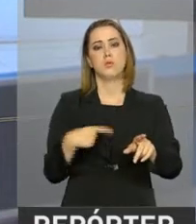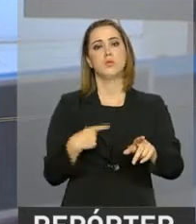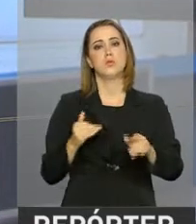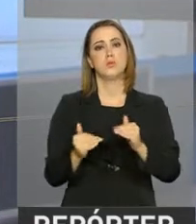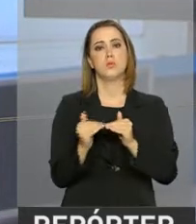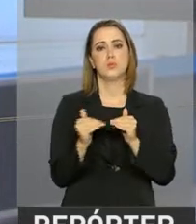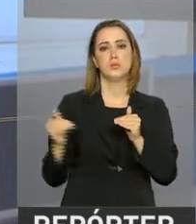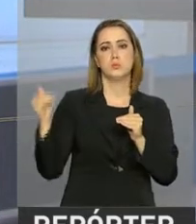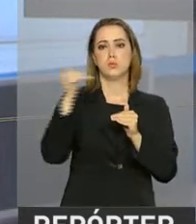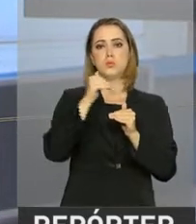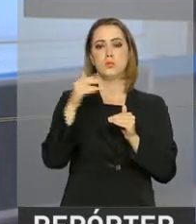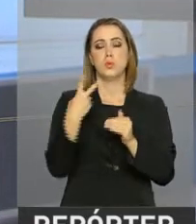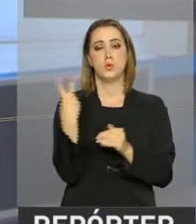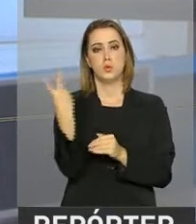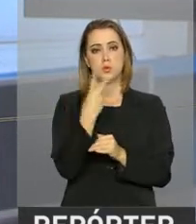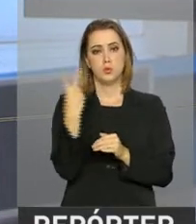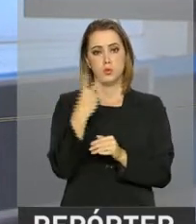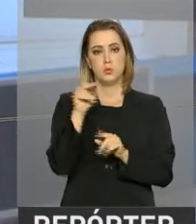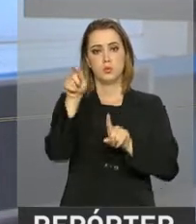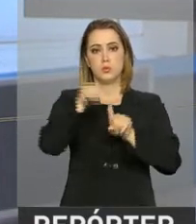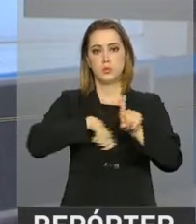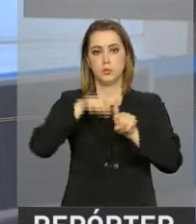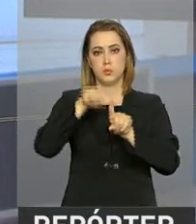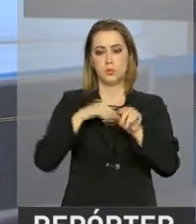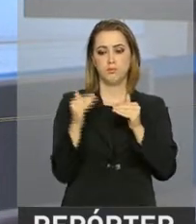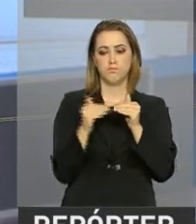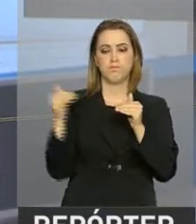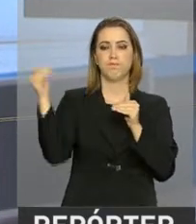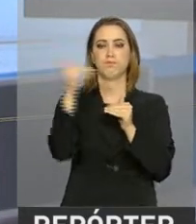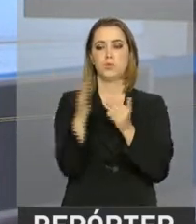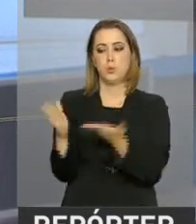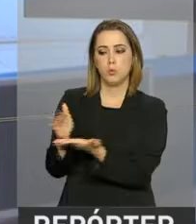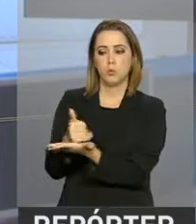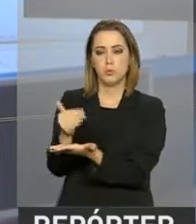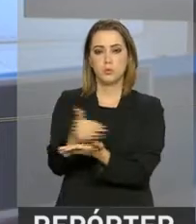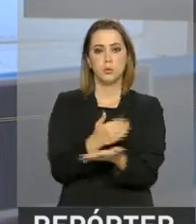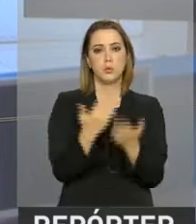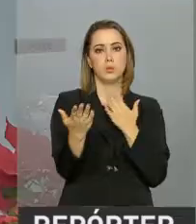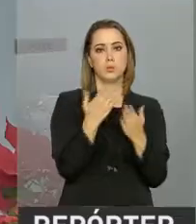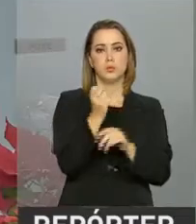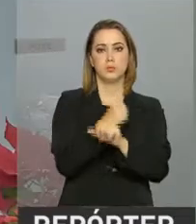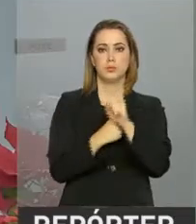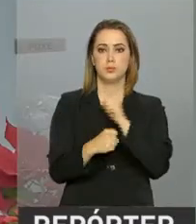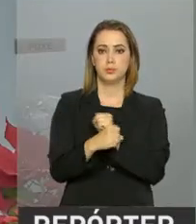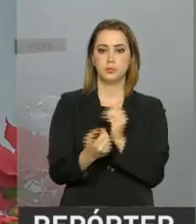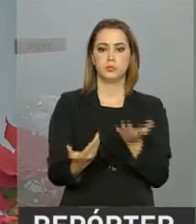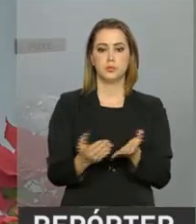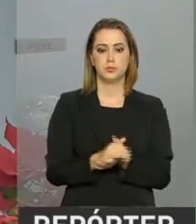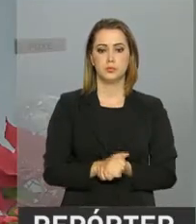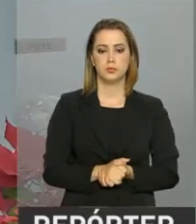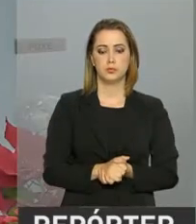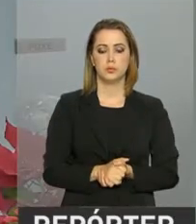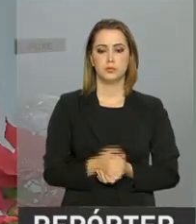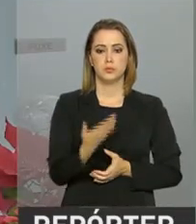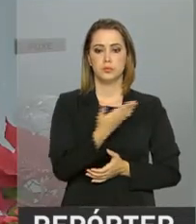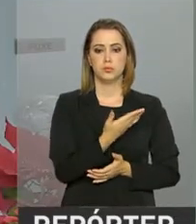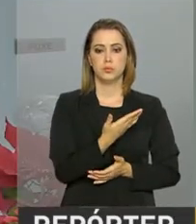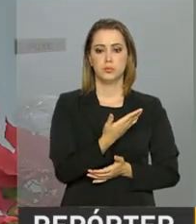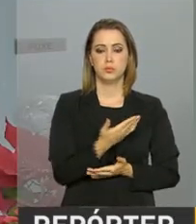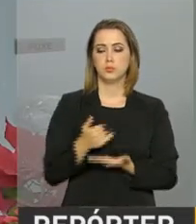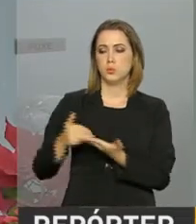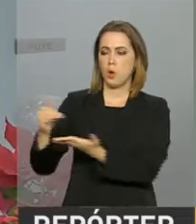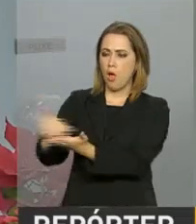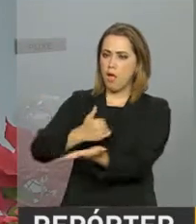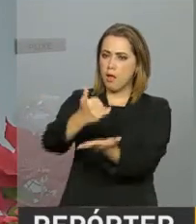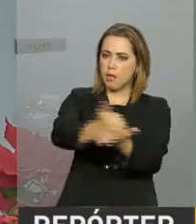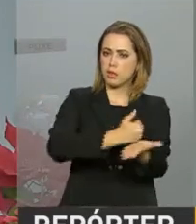esse é o segundo mês seguido de aumento na arrecadação comparado a 2015 a arrecadação com impostos